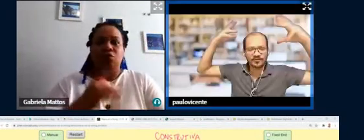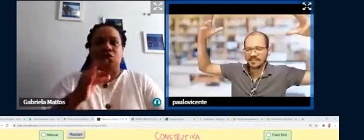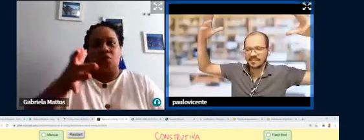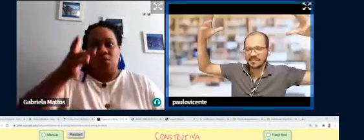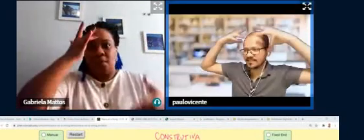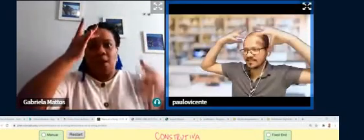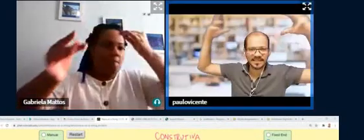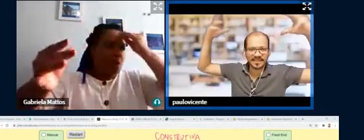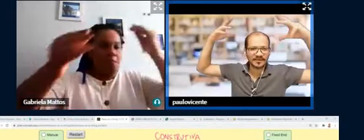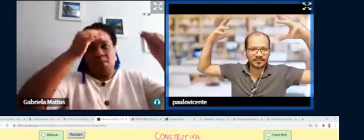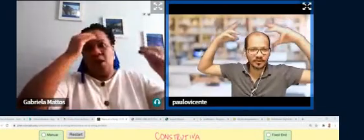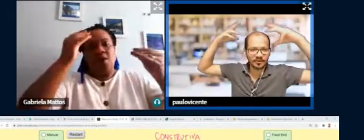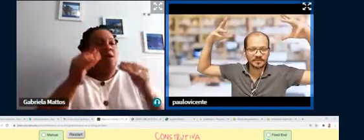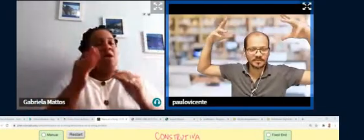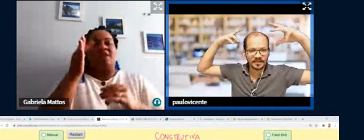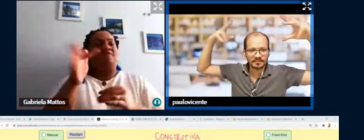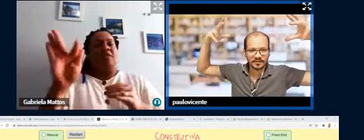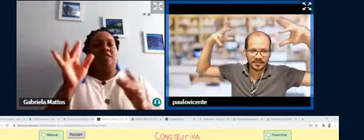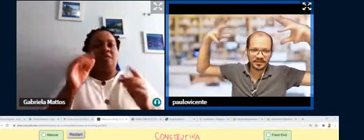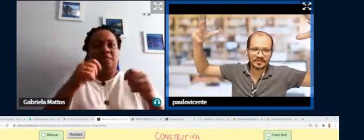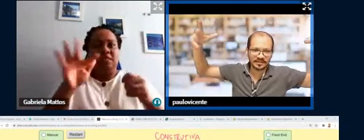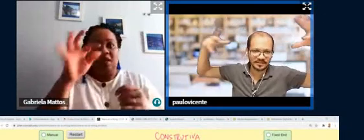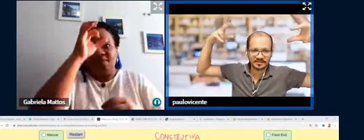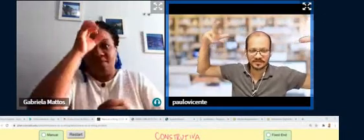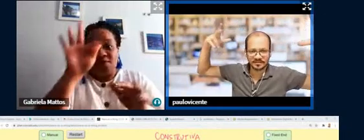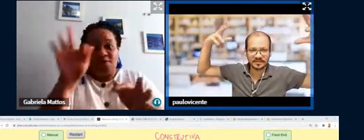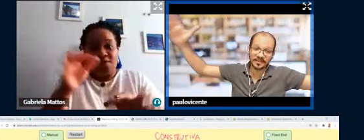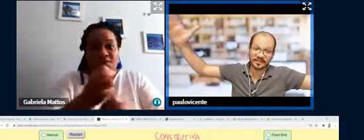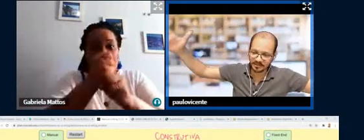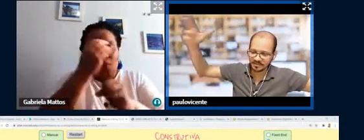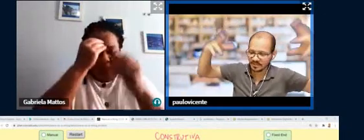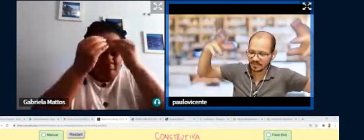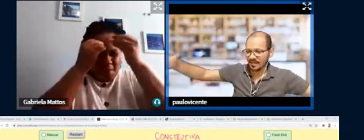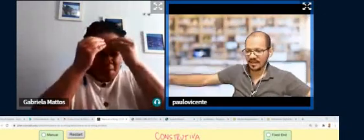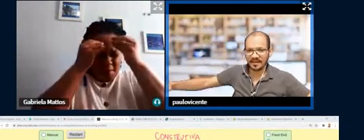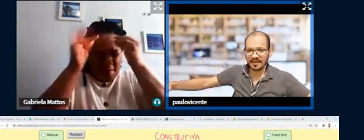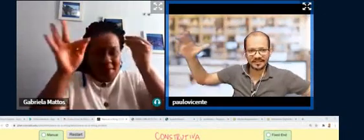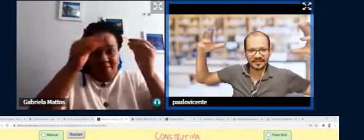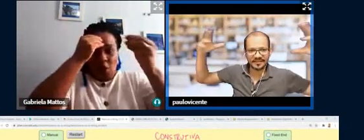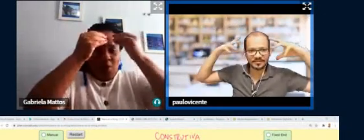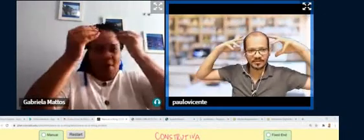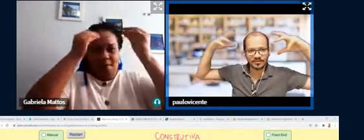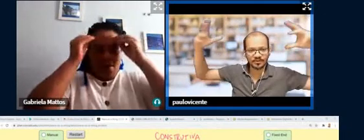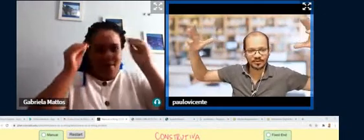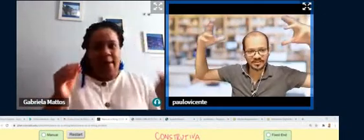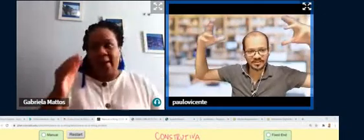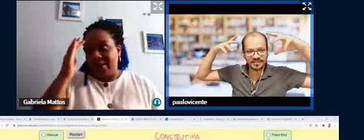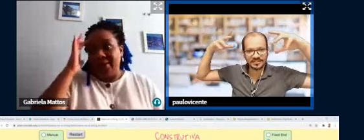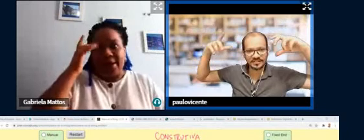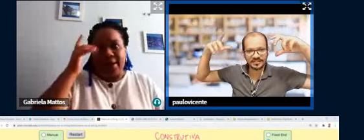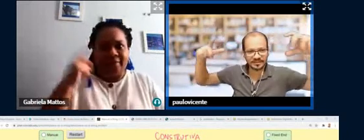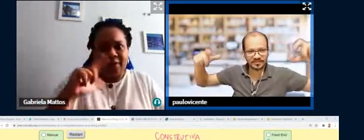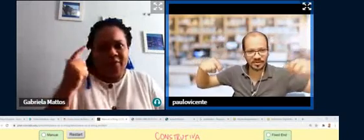fórmulas. Ele acredita que física é decorar fórmulas, porque muitas vezes, infelizmente, ele vai estudar com